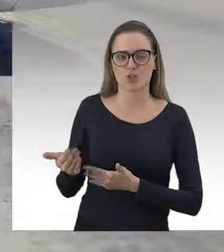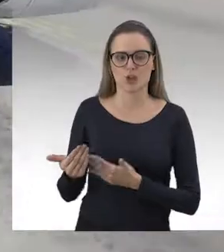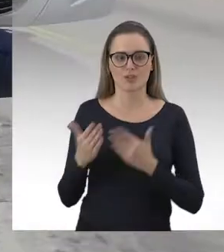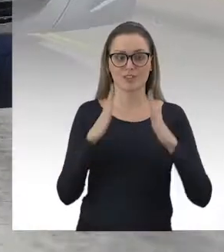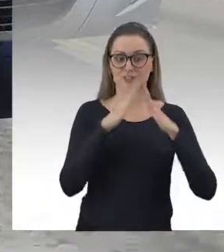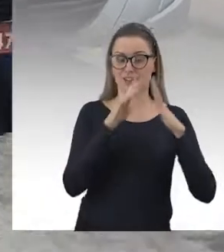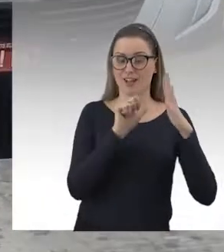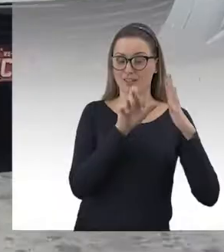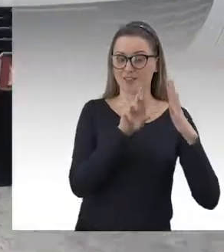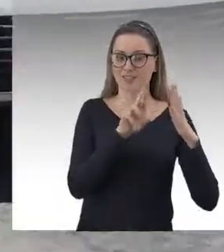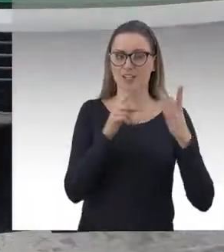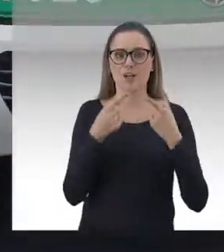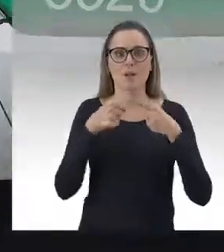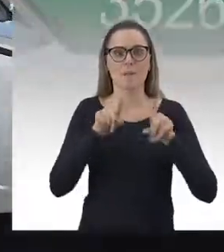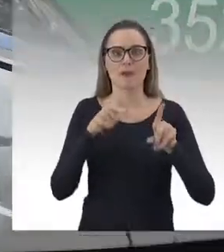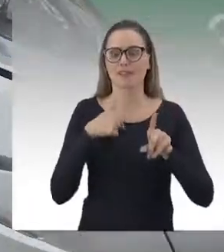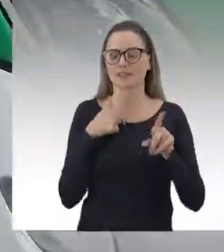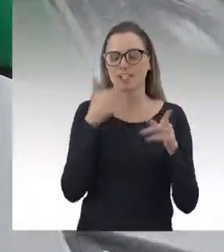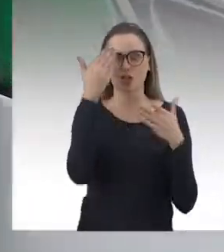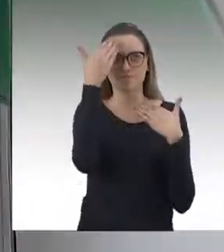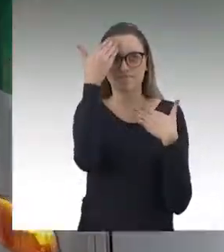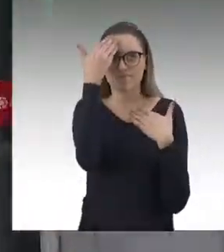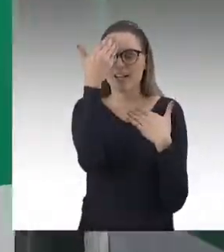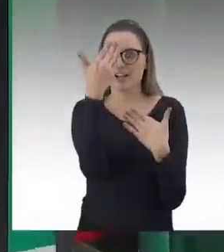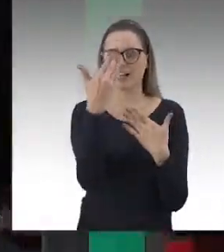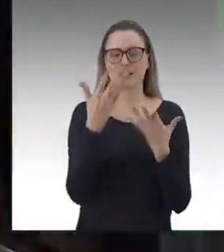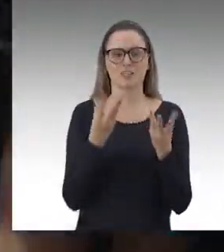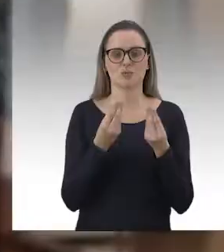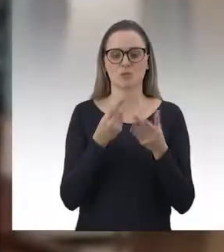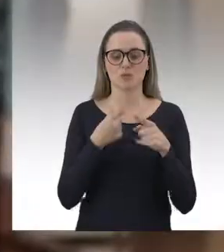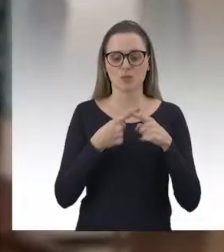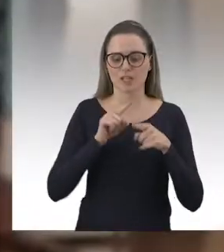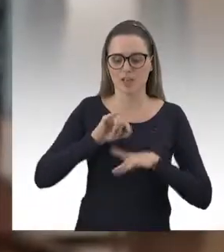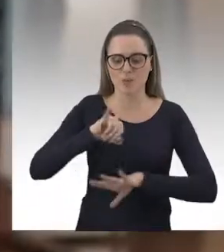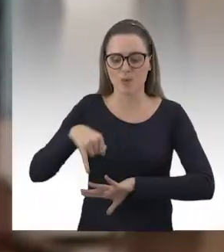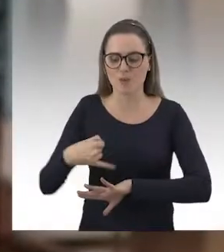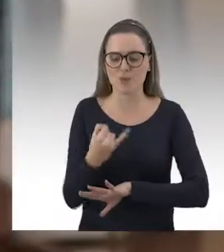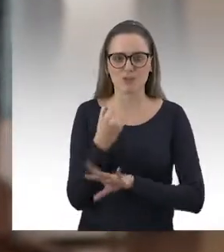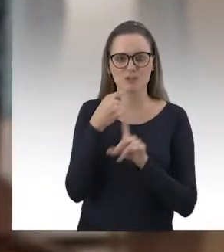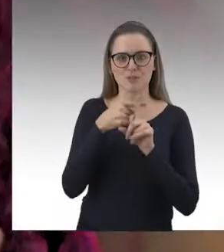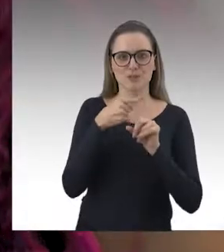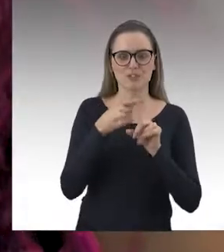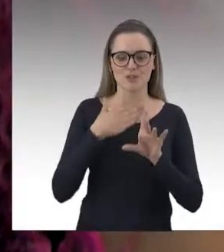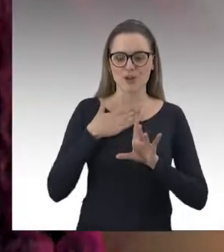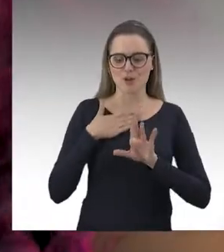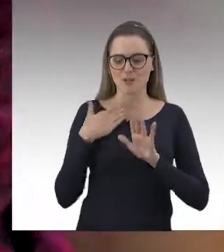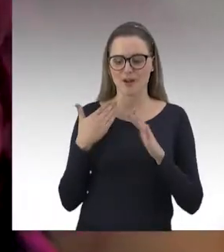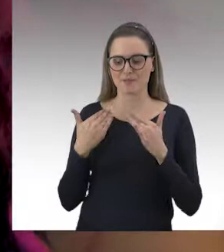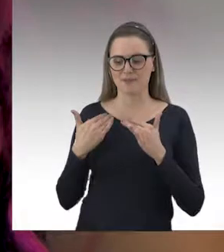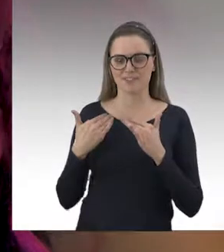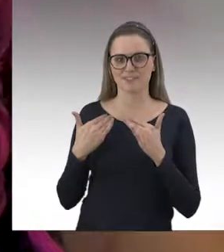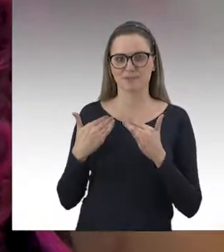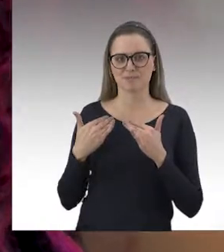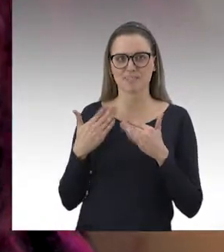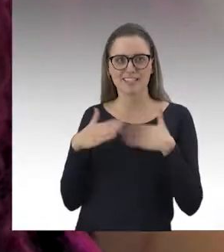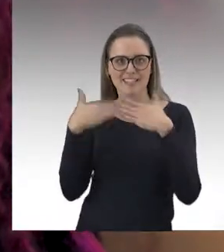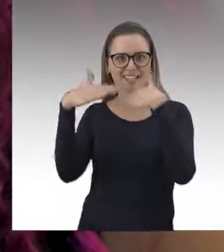abrigo, mas eu fico muito grata. E eu acho que está sendo uma oportunidade muito demais para mim crescer como